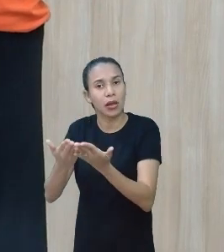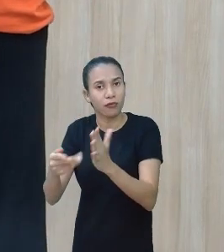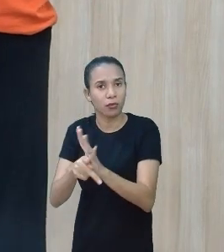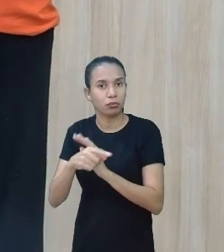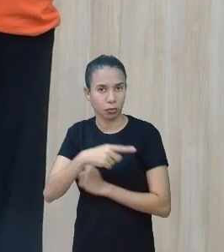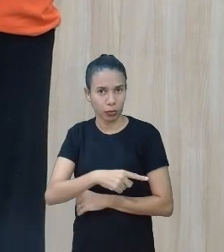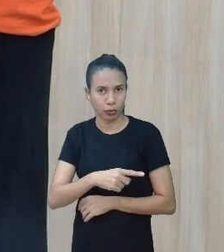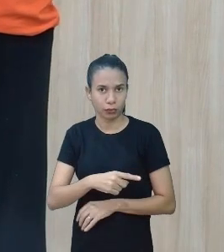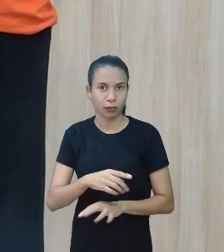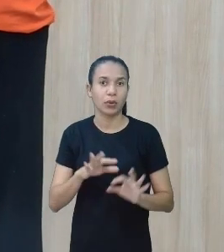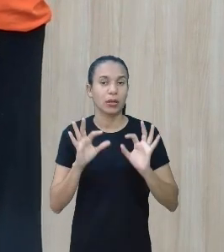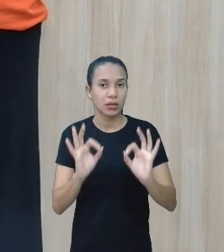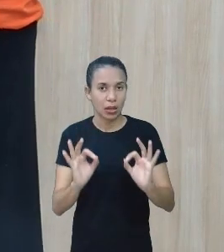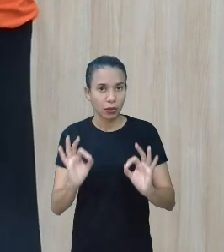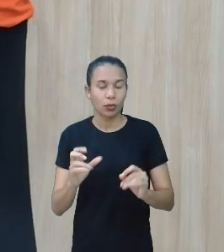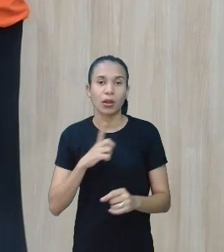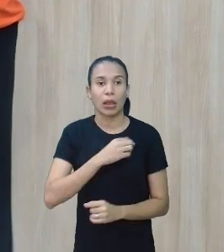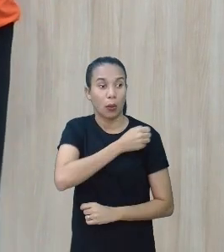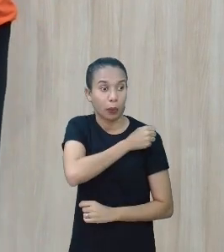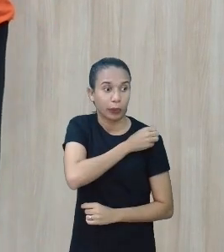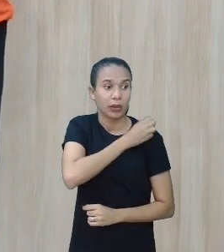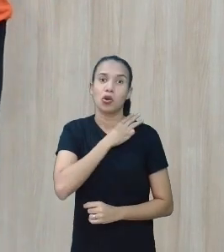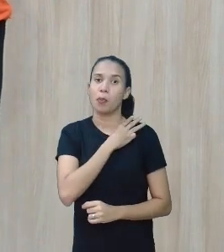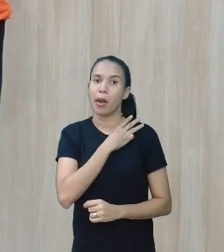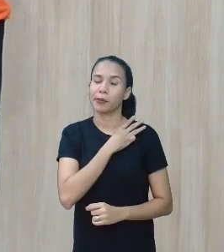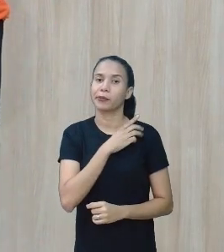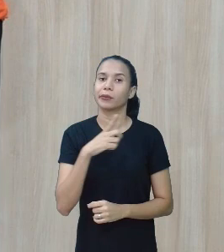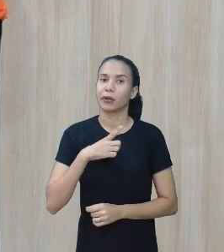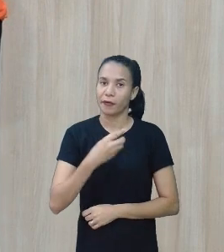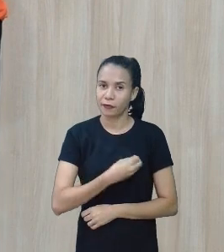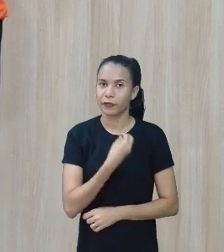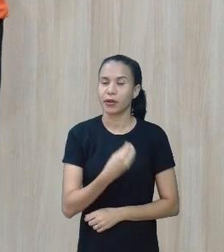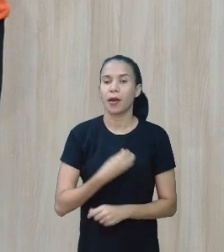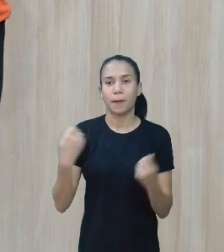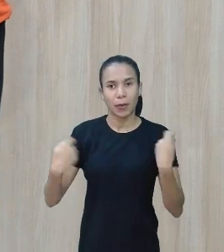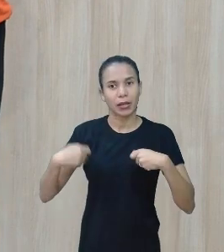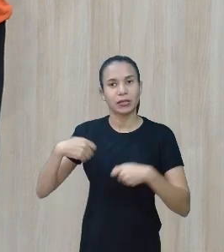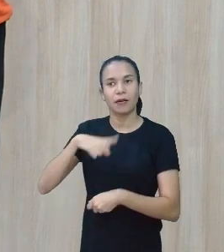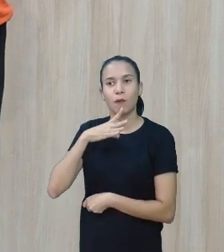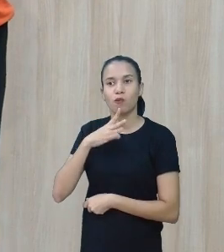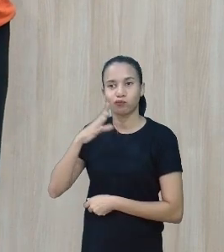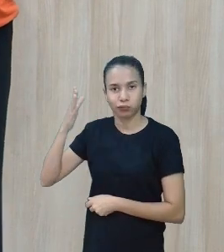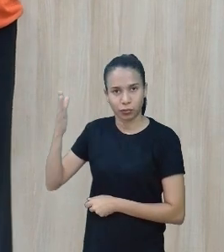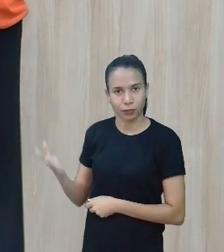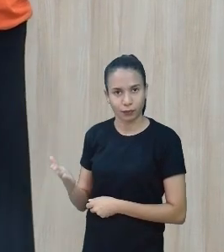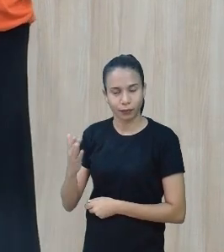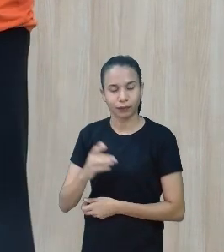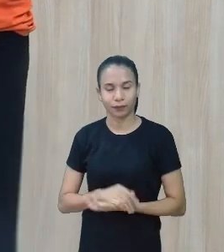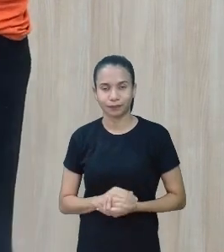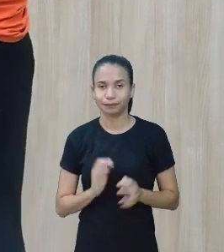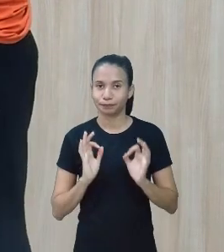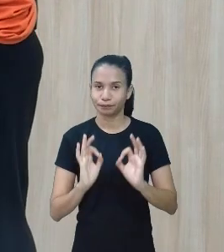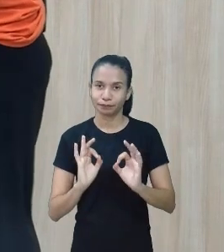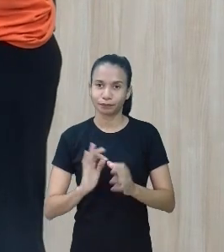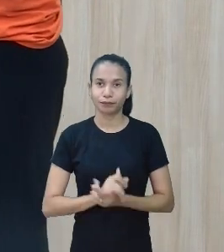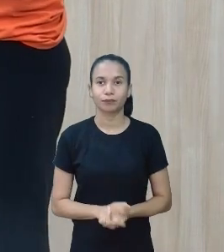certo? Não se passa por um ensino médio, não se passa por essa vida sem ouvir falar sobre Graciliano Ramos,